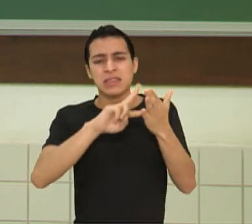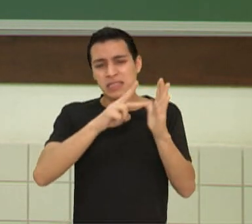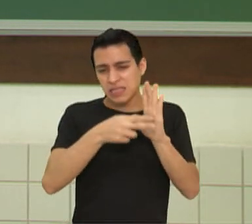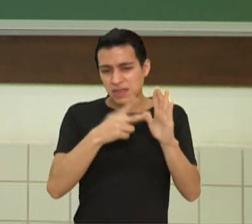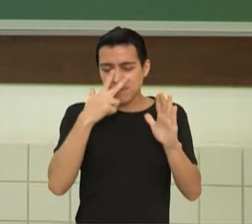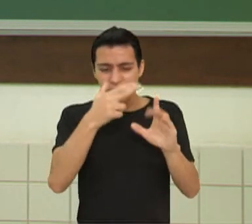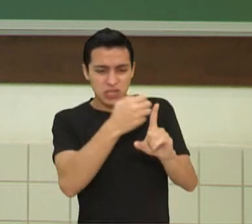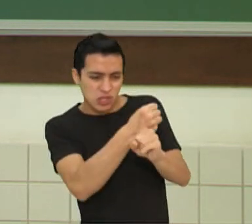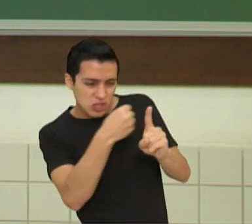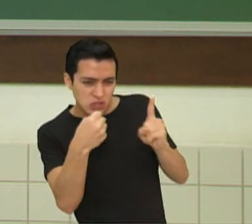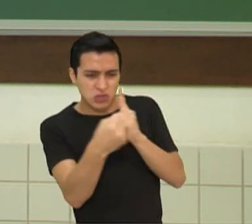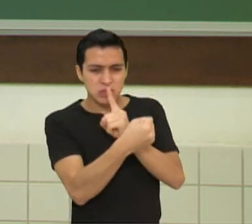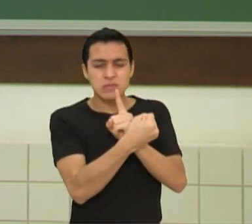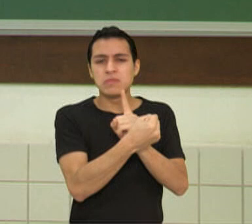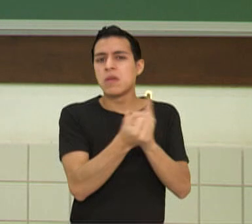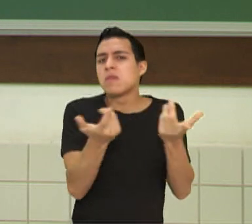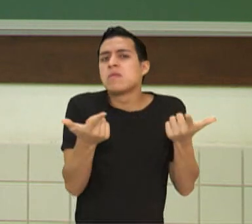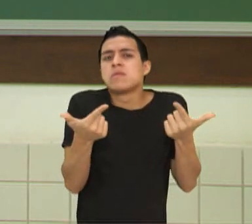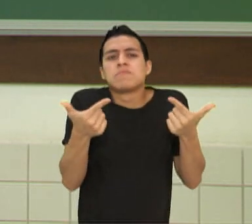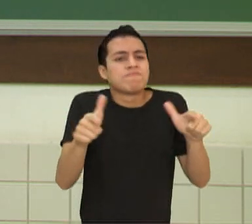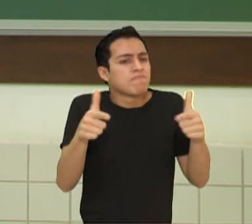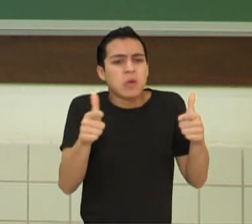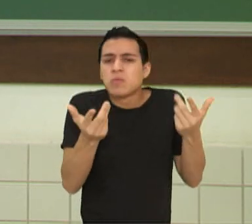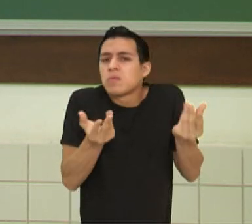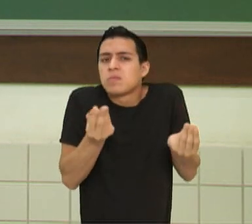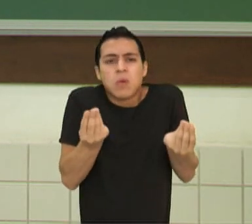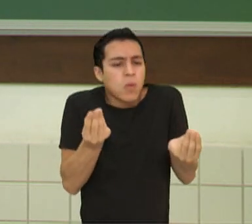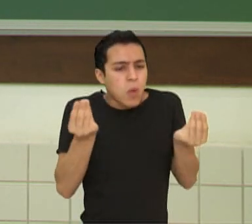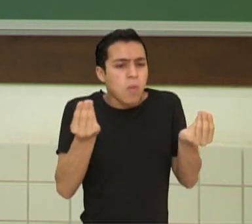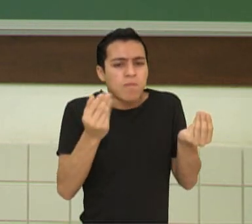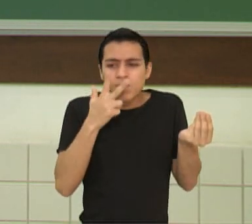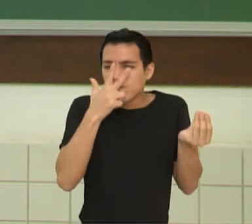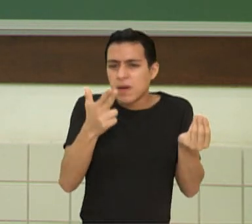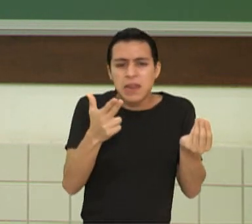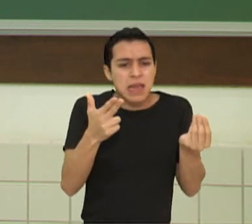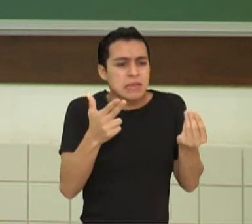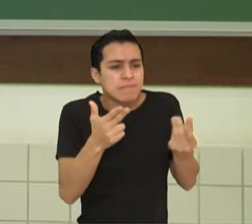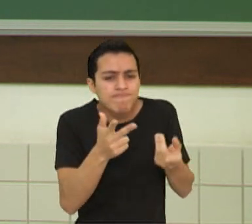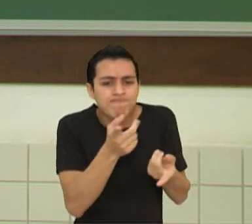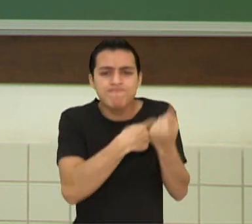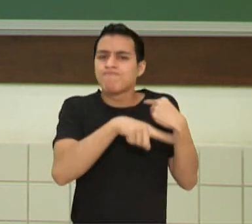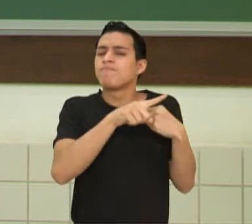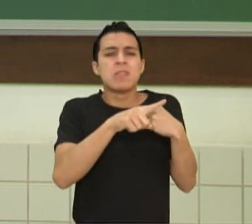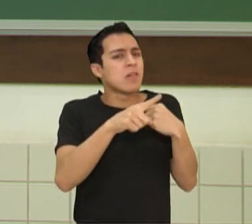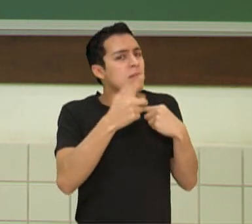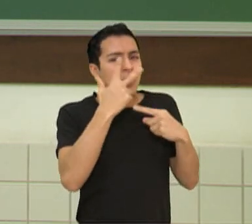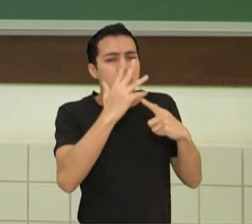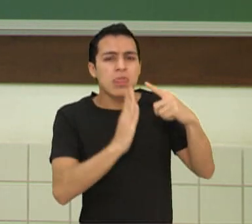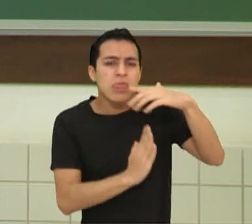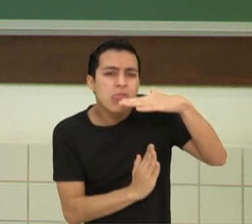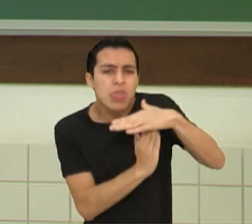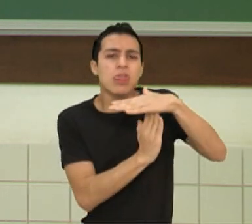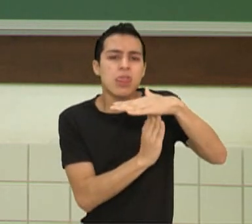estratificação social sem mobilidade, ou seja, não tem como ascender socialmente.